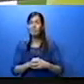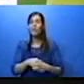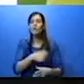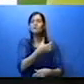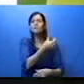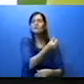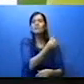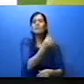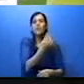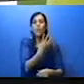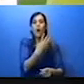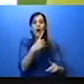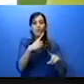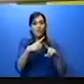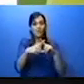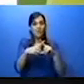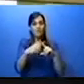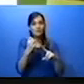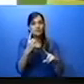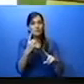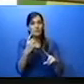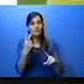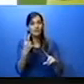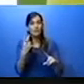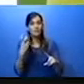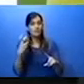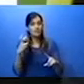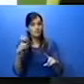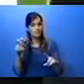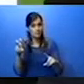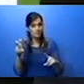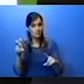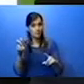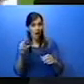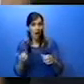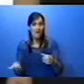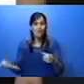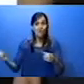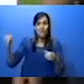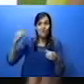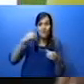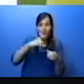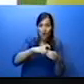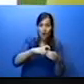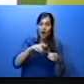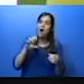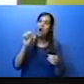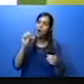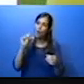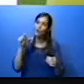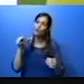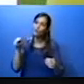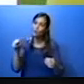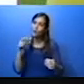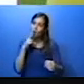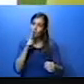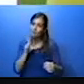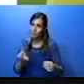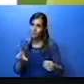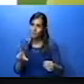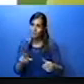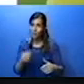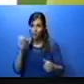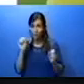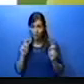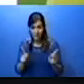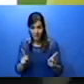64 vezes 125, e eu volto nesse resultado.